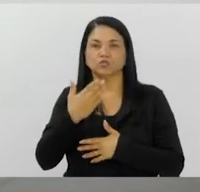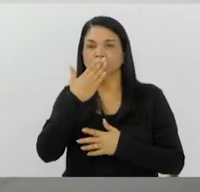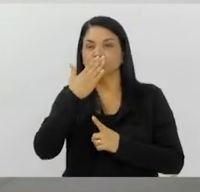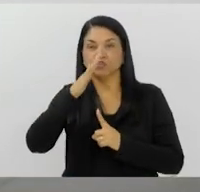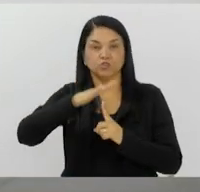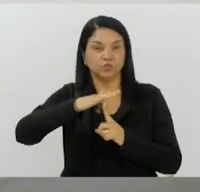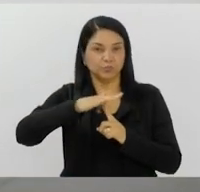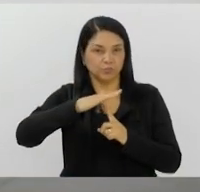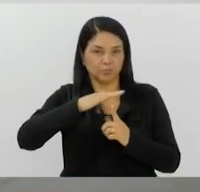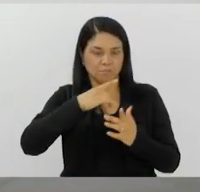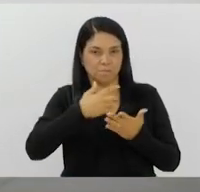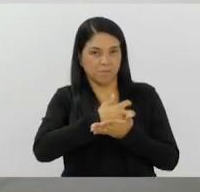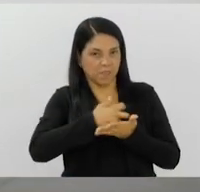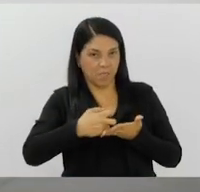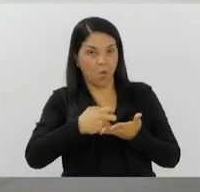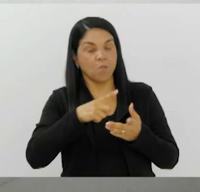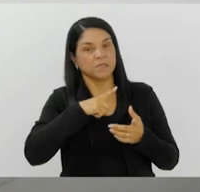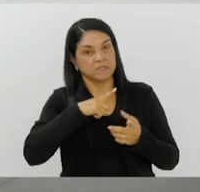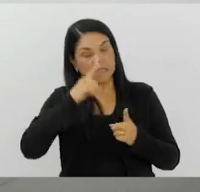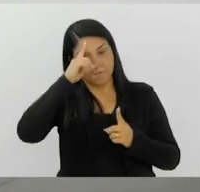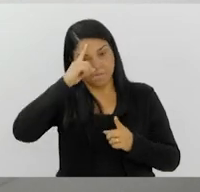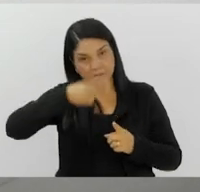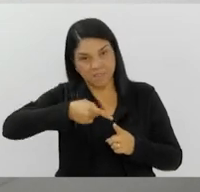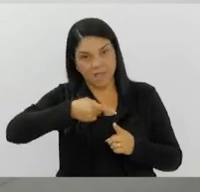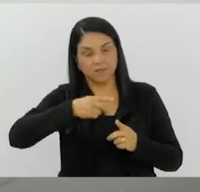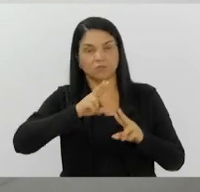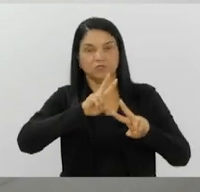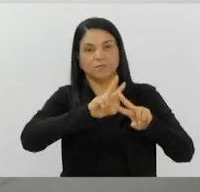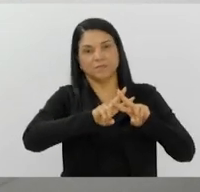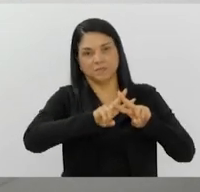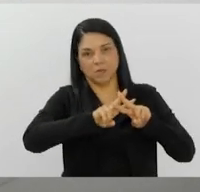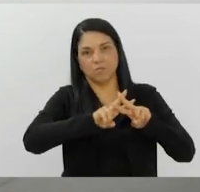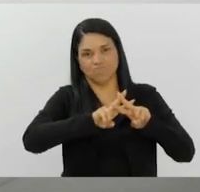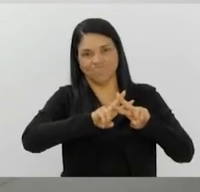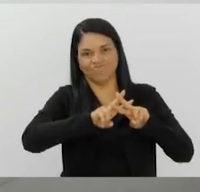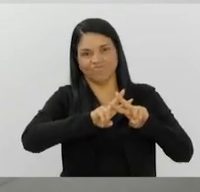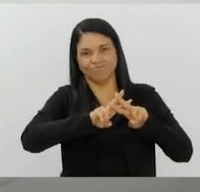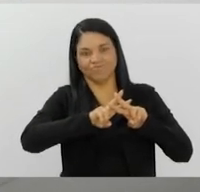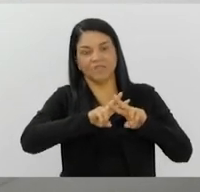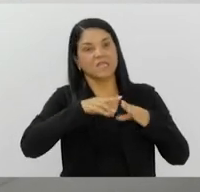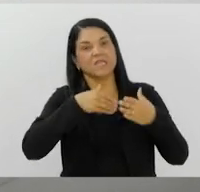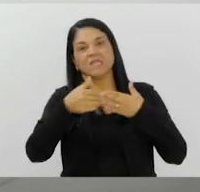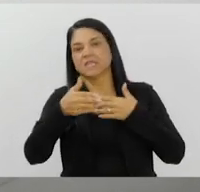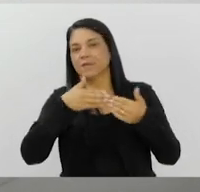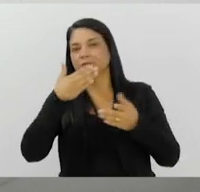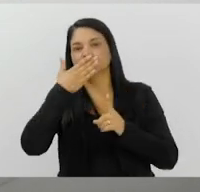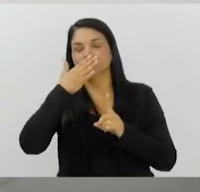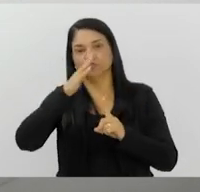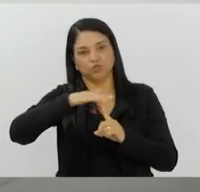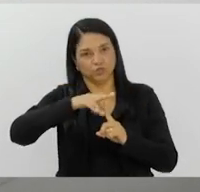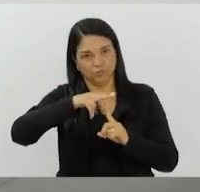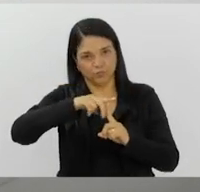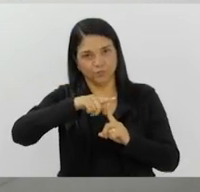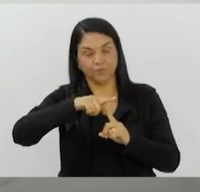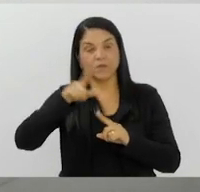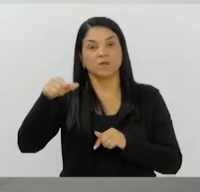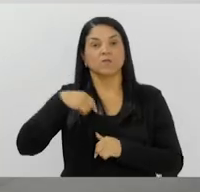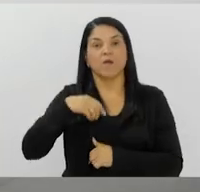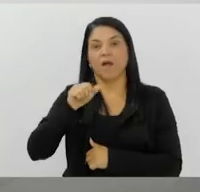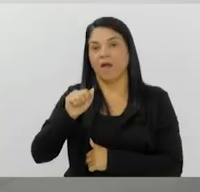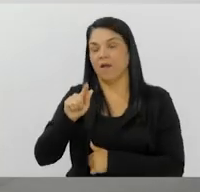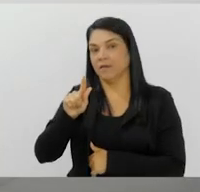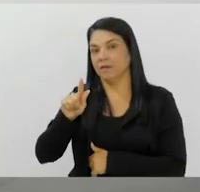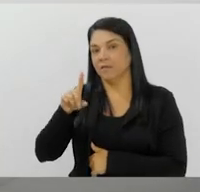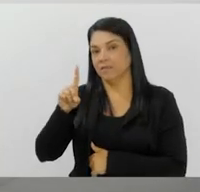se consta algum mandado de prisão em aberto independente do tipo Penal o que o agdan colocou na explanação